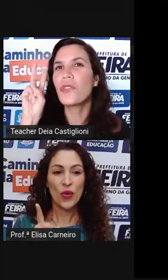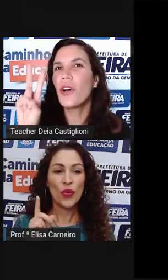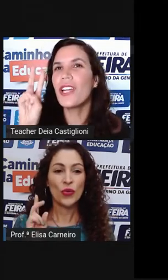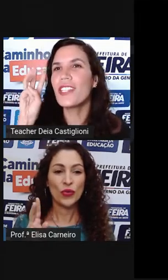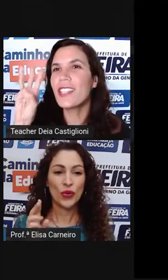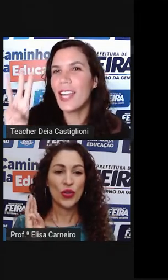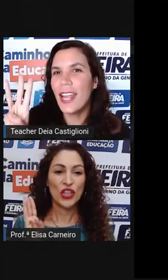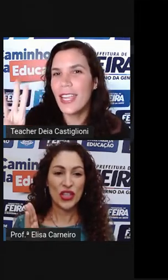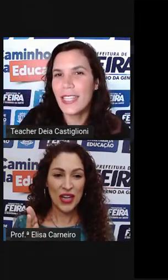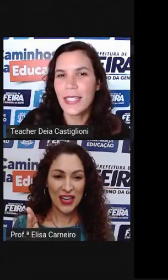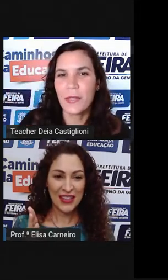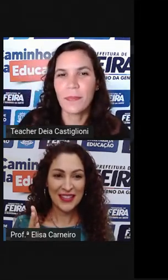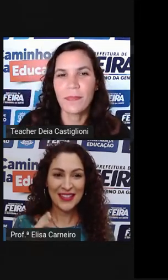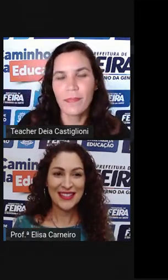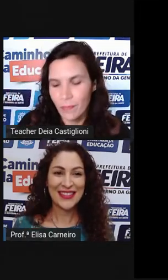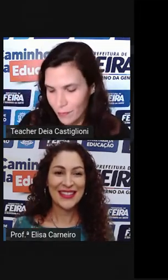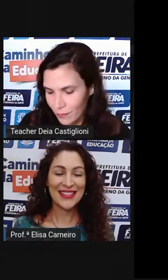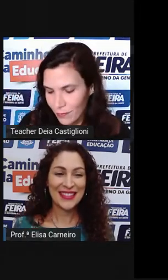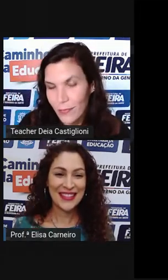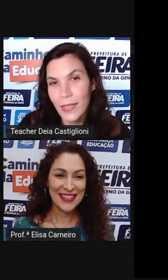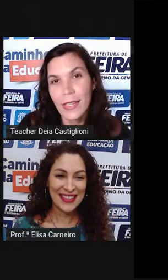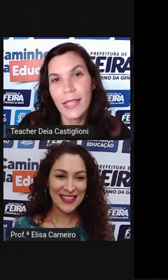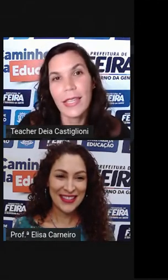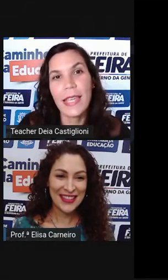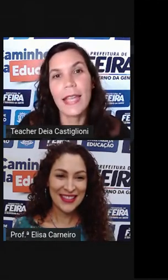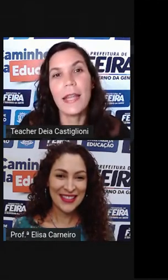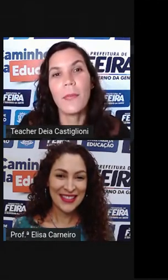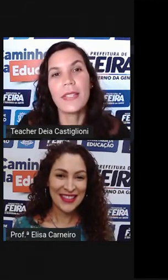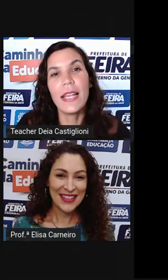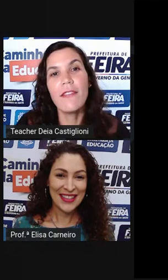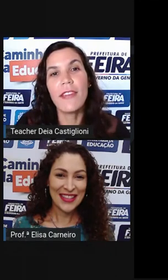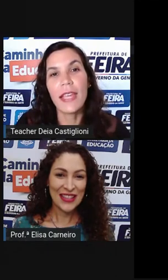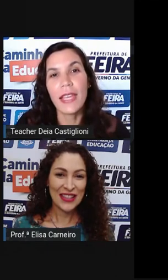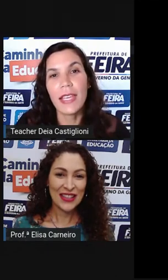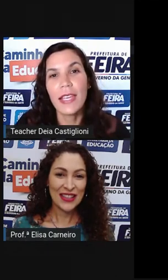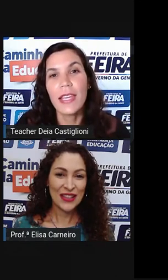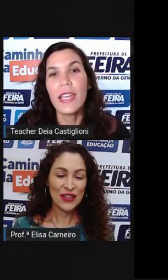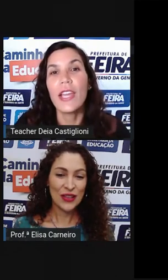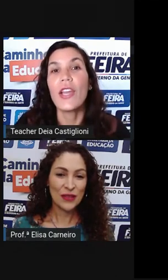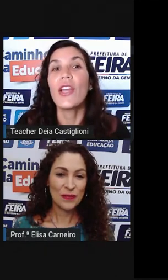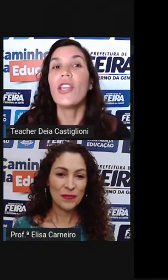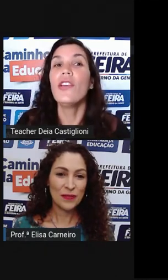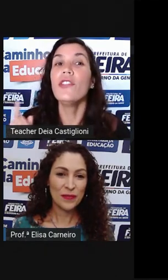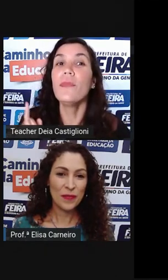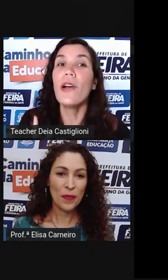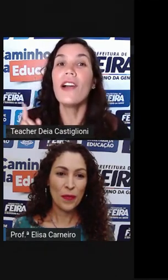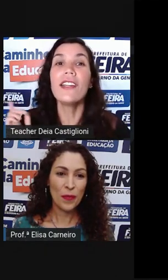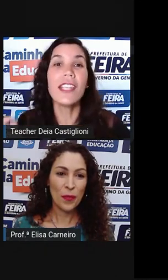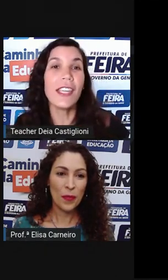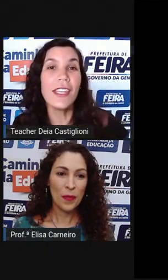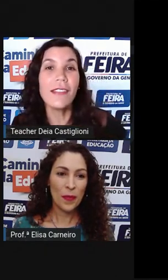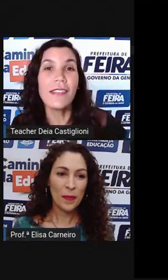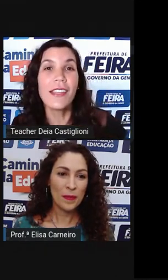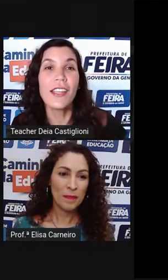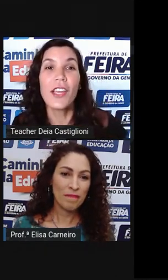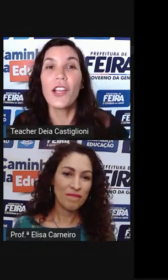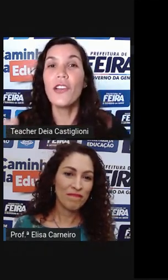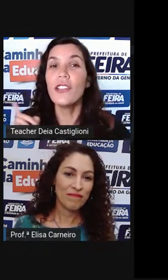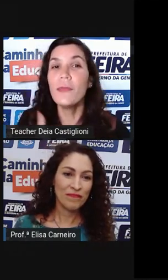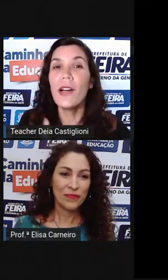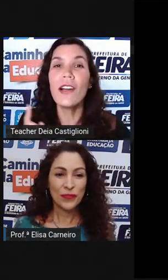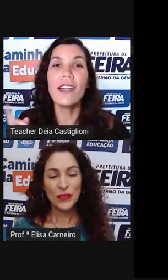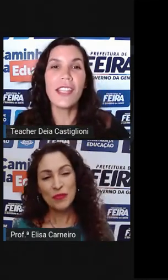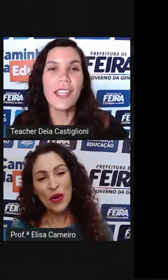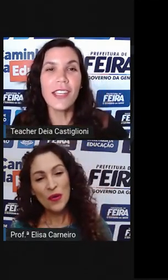Um, dois, três. E aí, depois ele vem. Good morning.